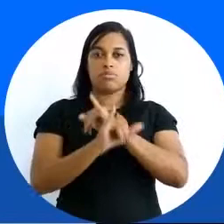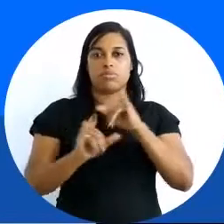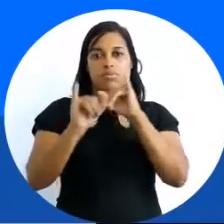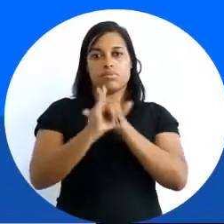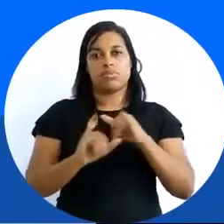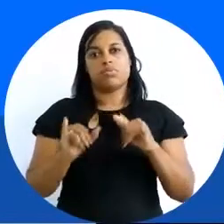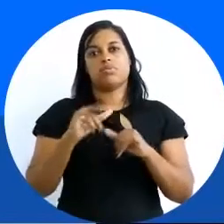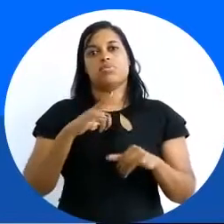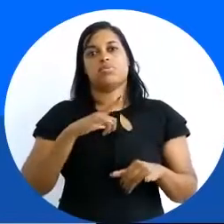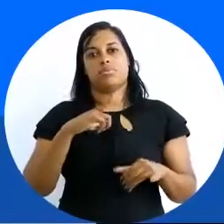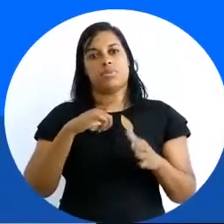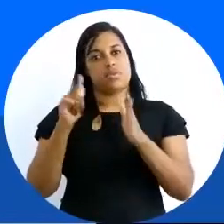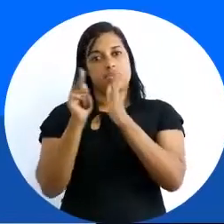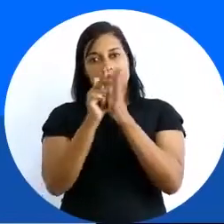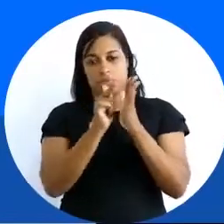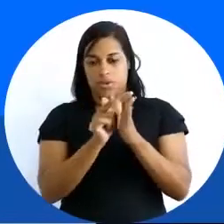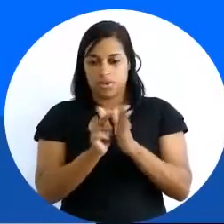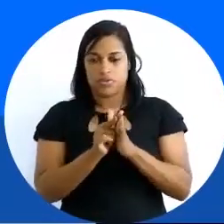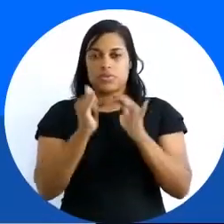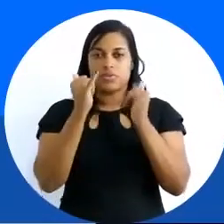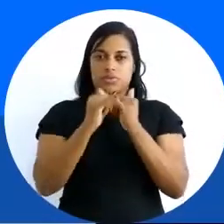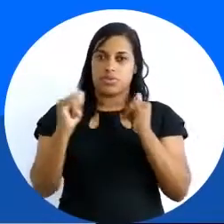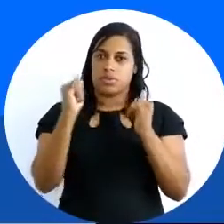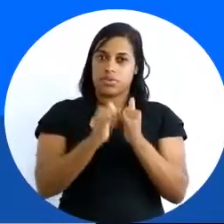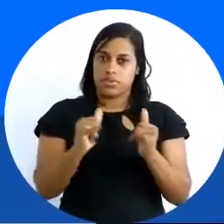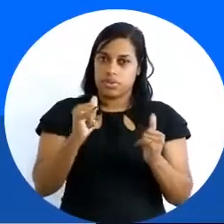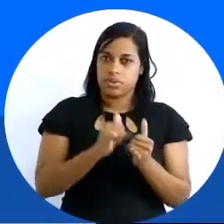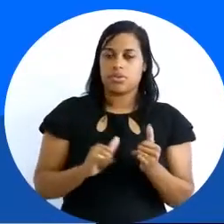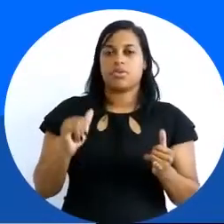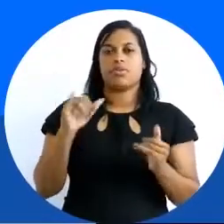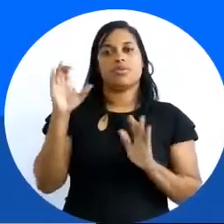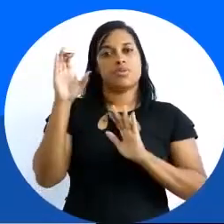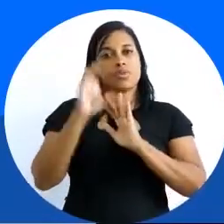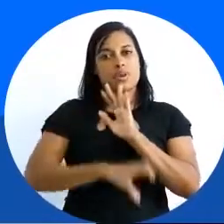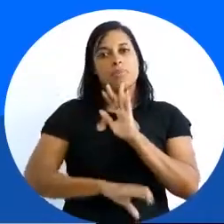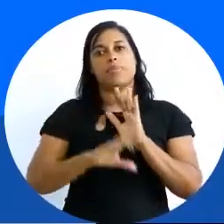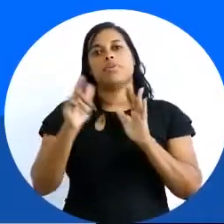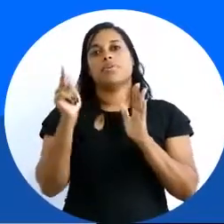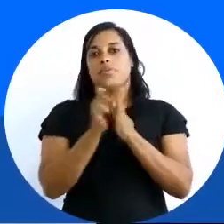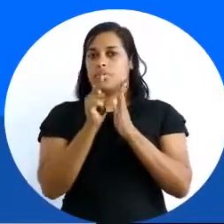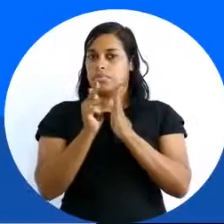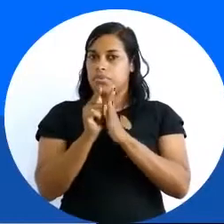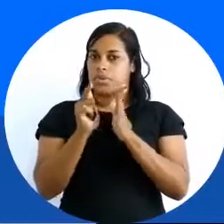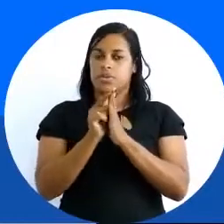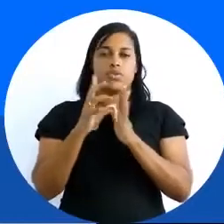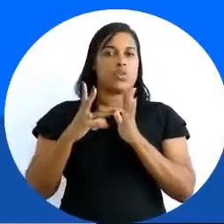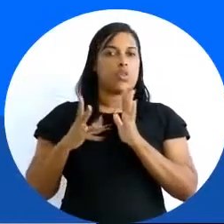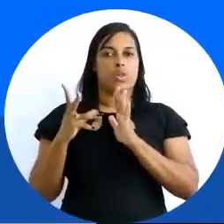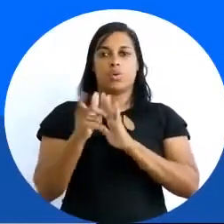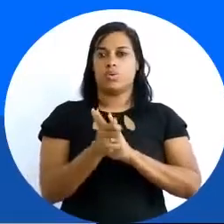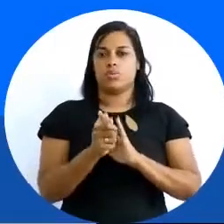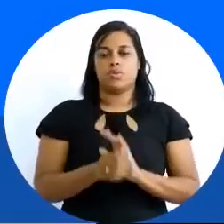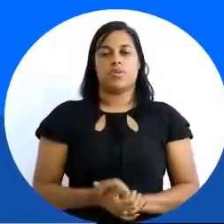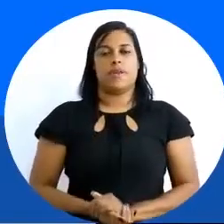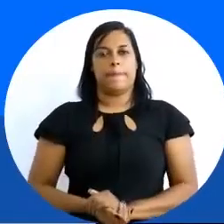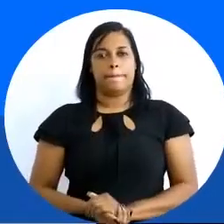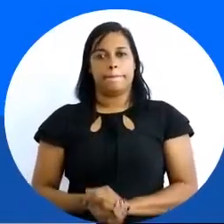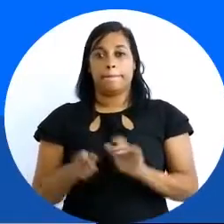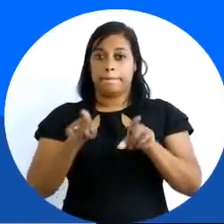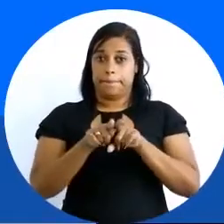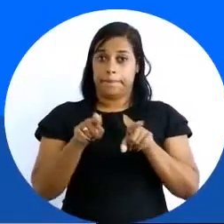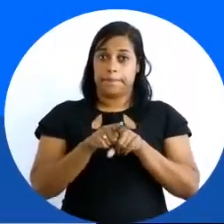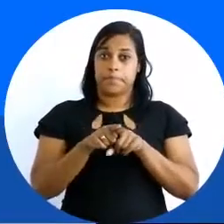né, das páginas, das linhas, dos parágrafos, dos capítulos, das partes, dos volumes, etc. E eu tenho um